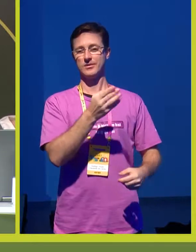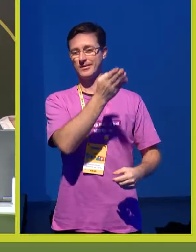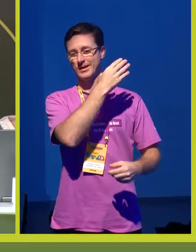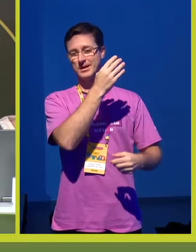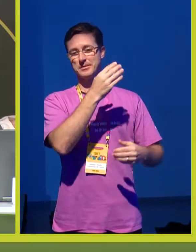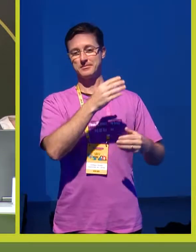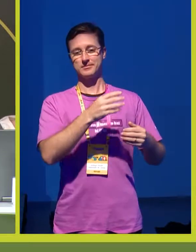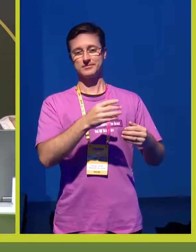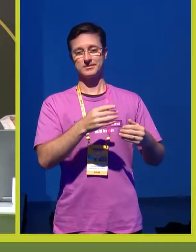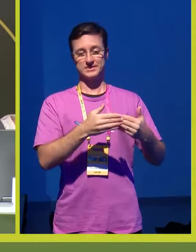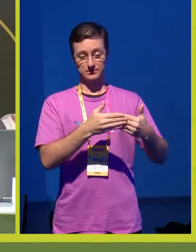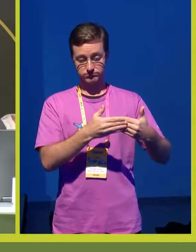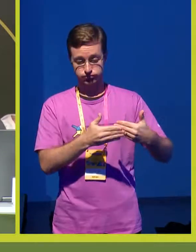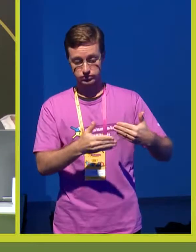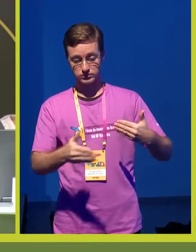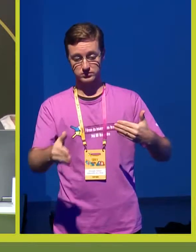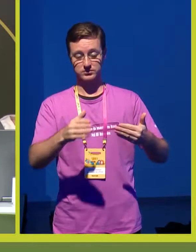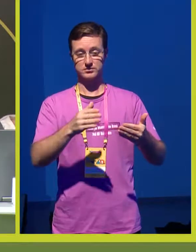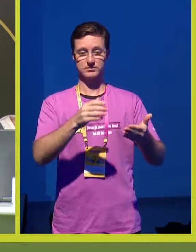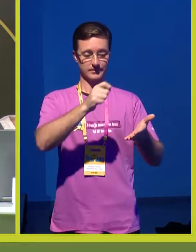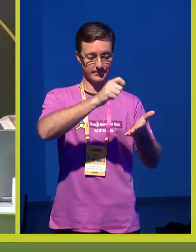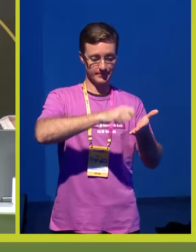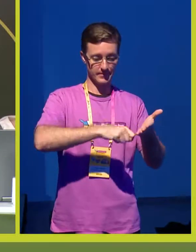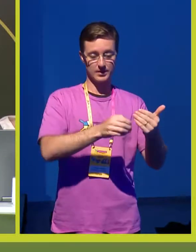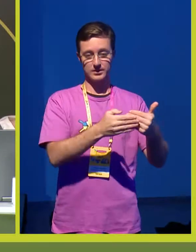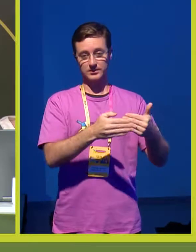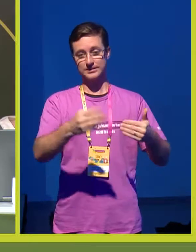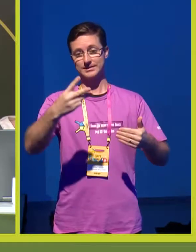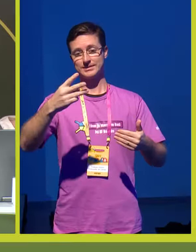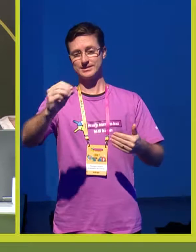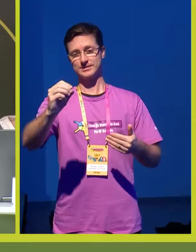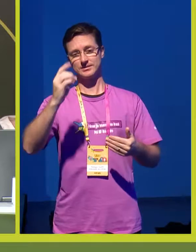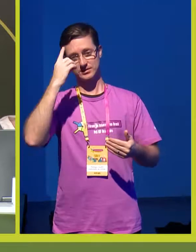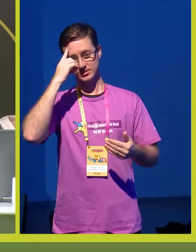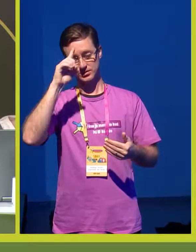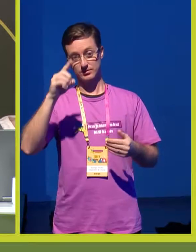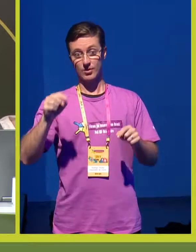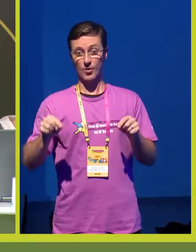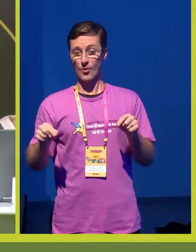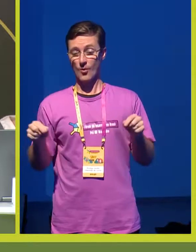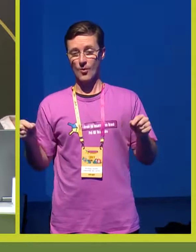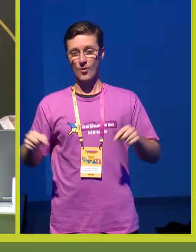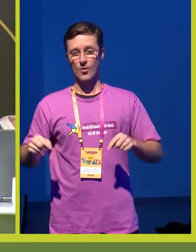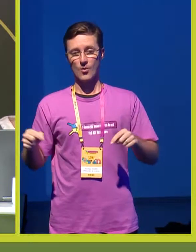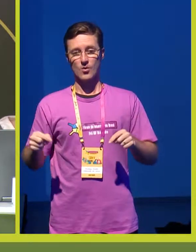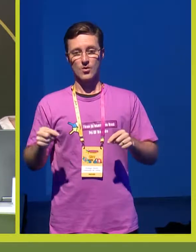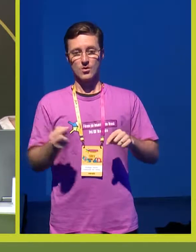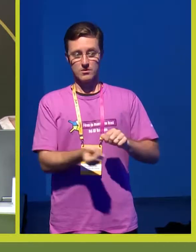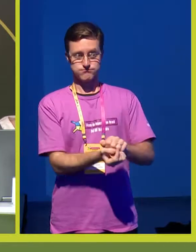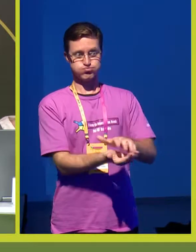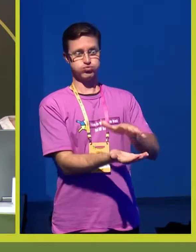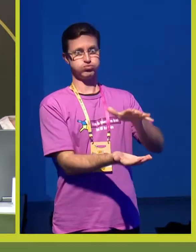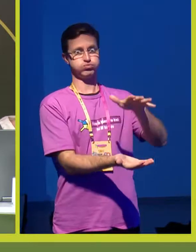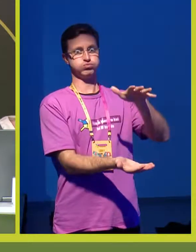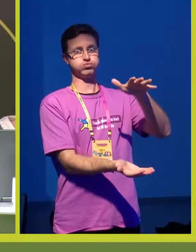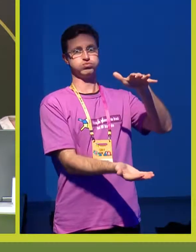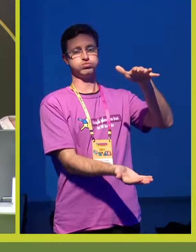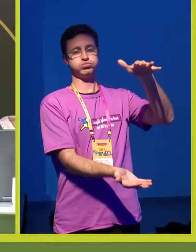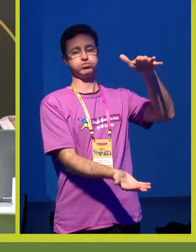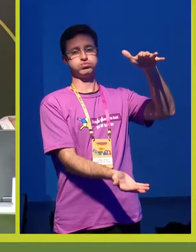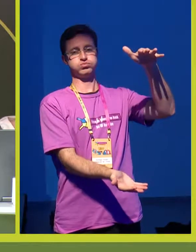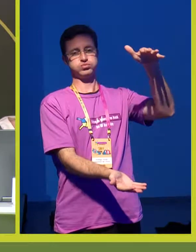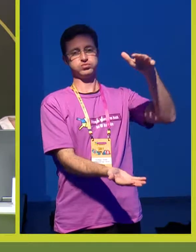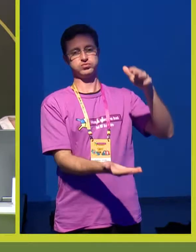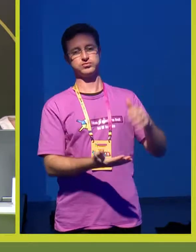de 30 dias. O que hoje, para quem atua na área, acostumado com o volume, soa muito engraçado,